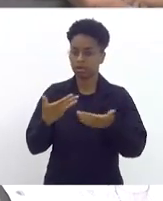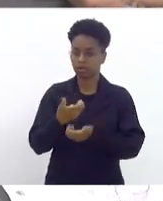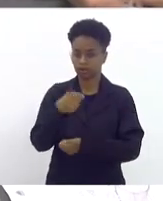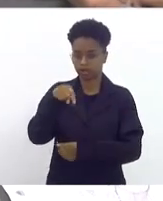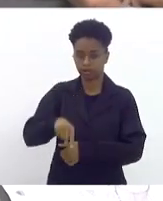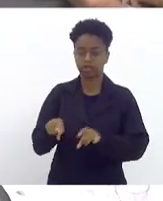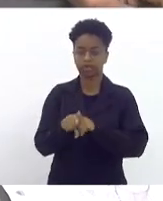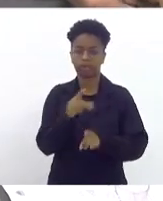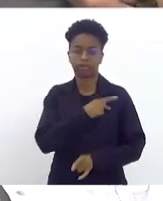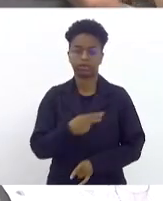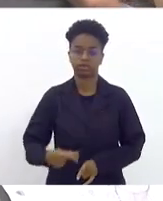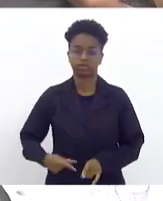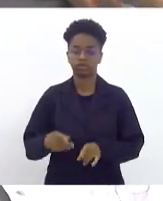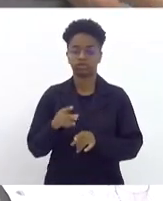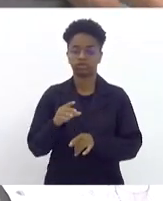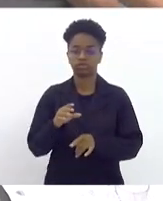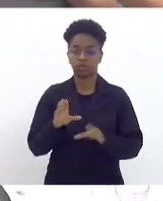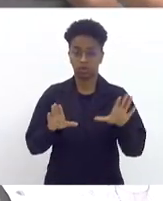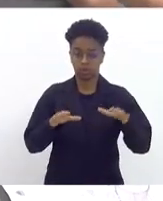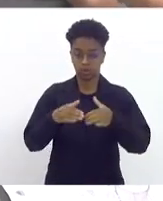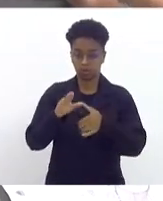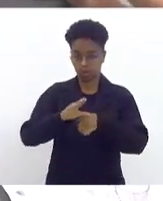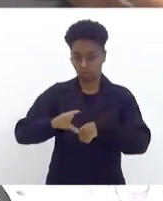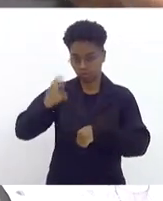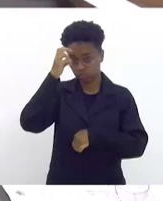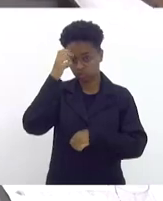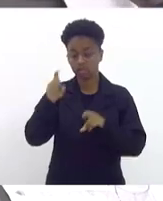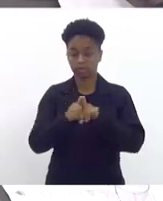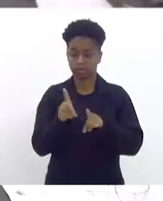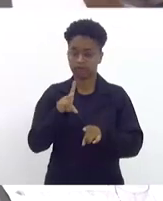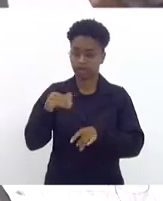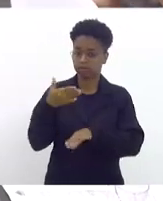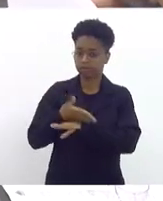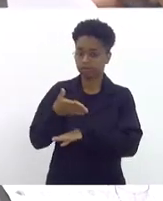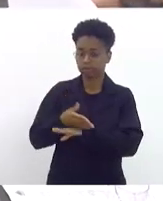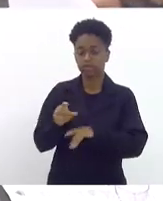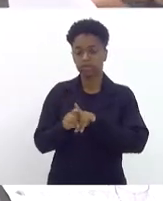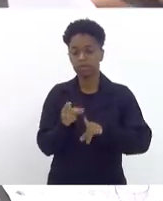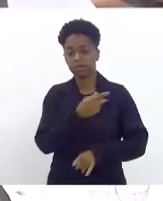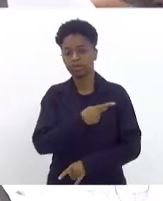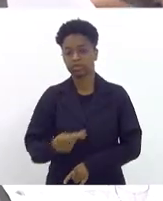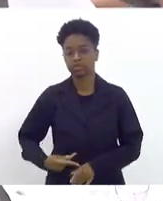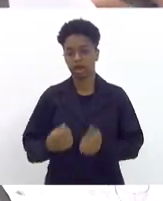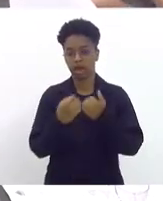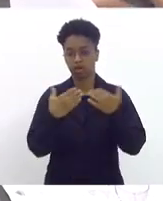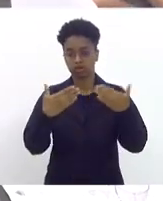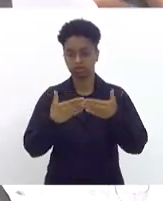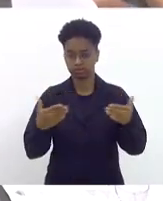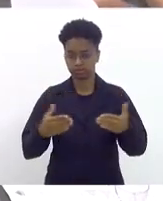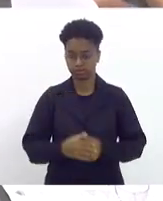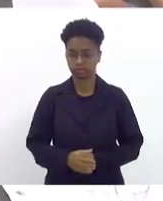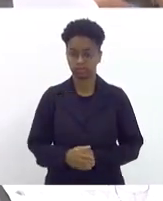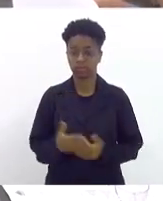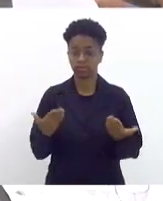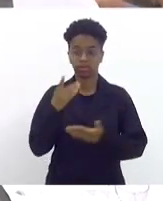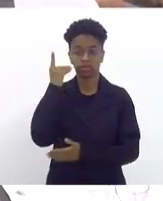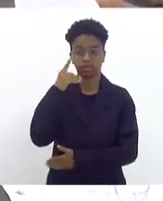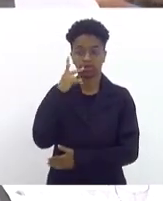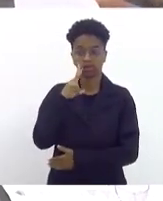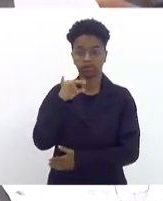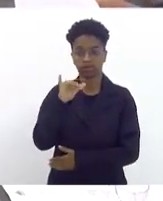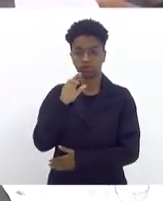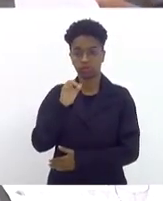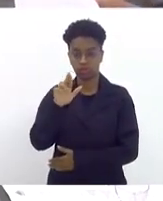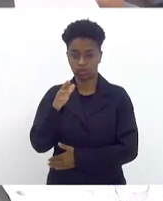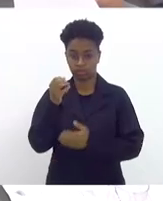é presidente da Comissão de cultura e certamente participará e presidirá conosco com essa essa audiência pública Deputado Victor Júnior primeiro